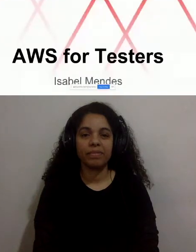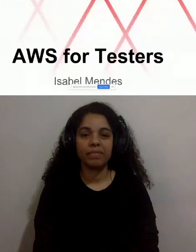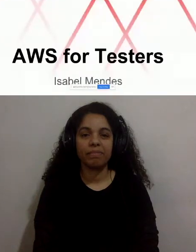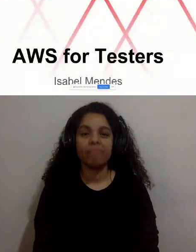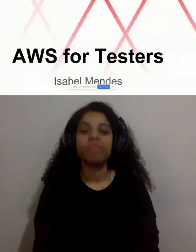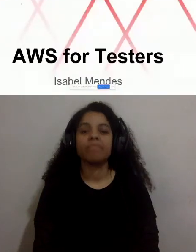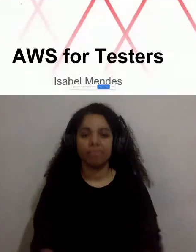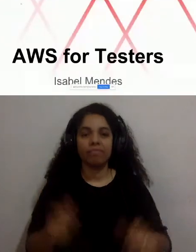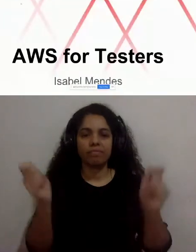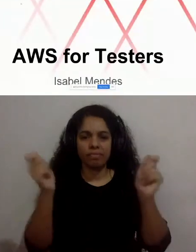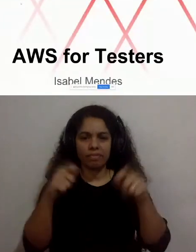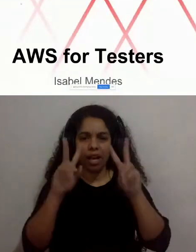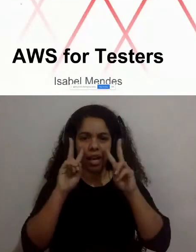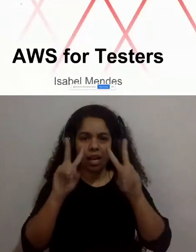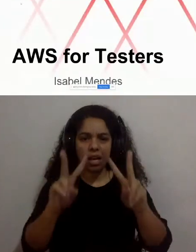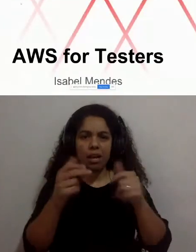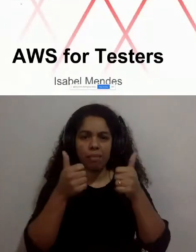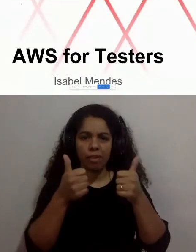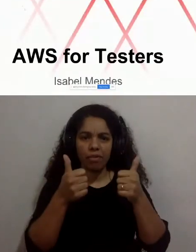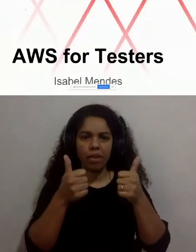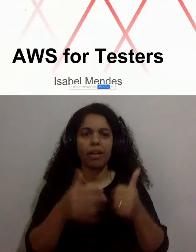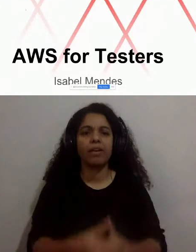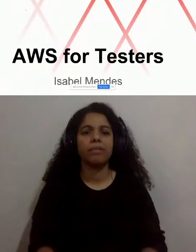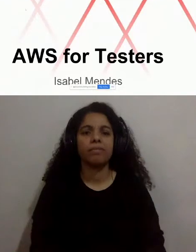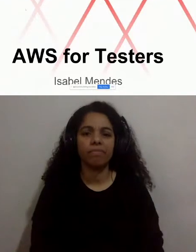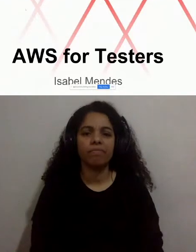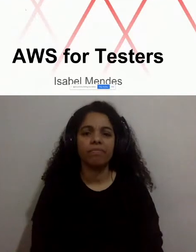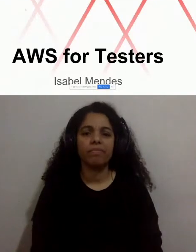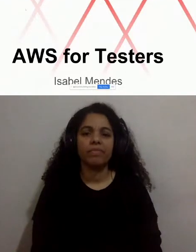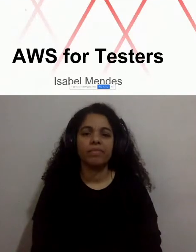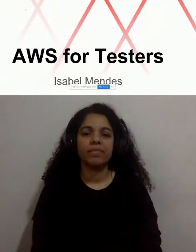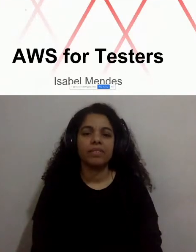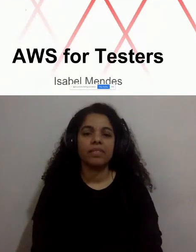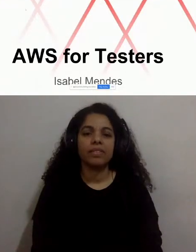Tá dando para ver a tela? Como é que tá aí?